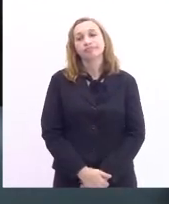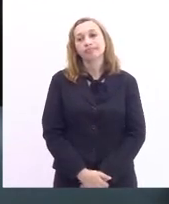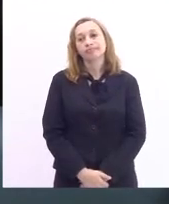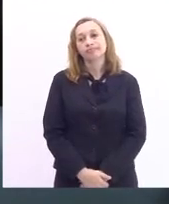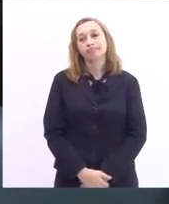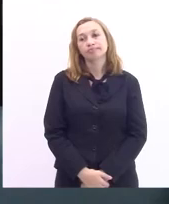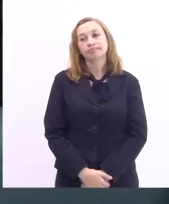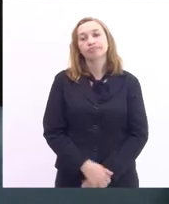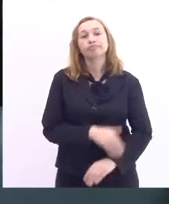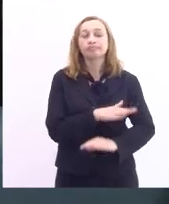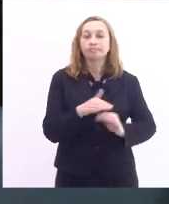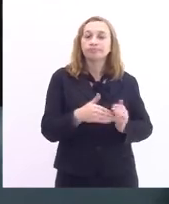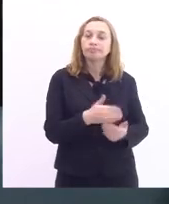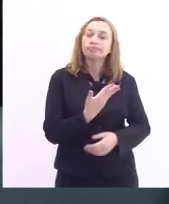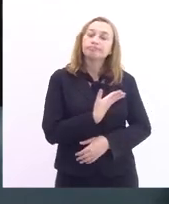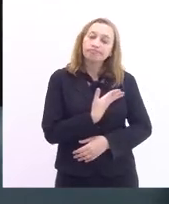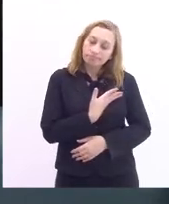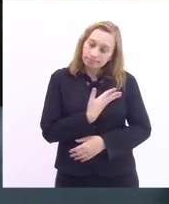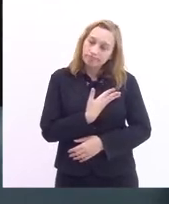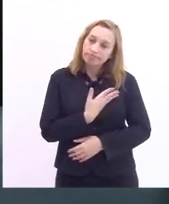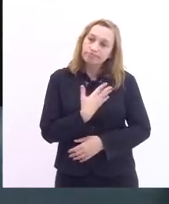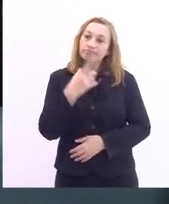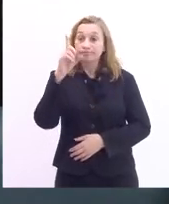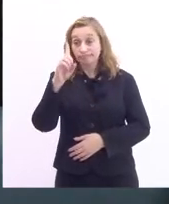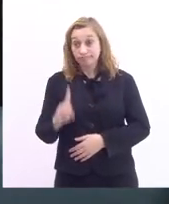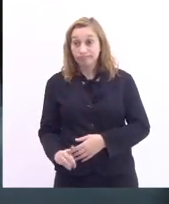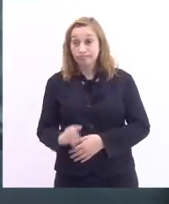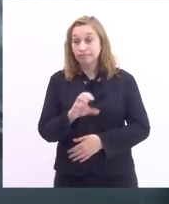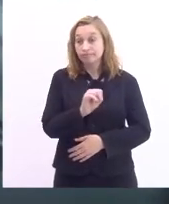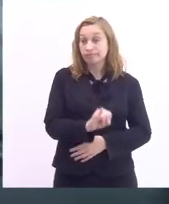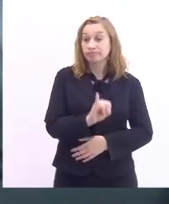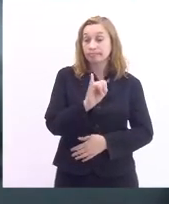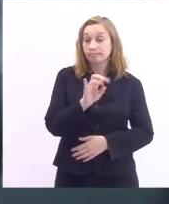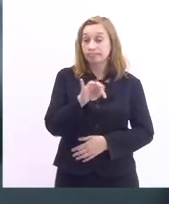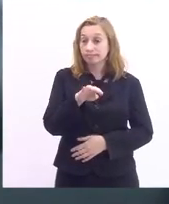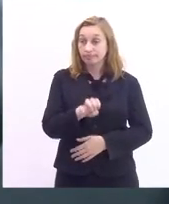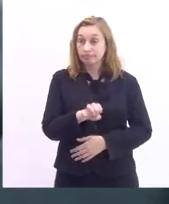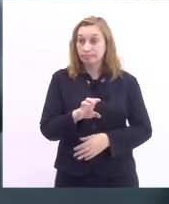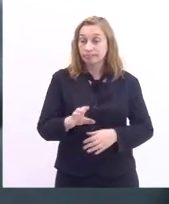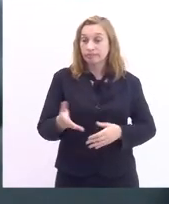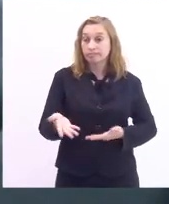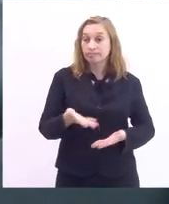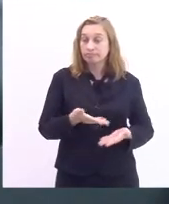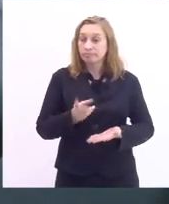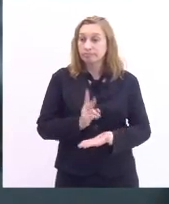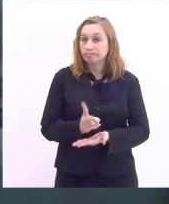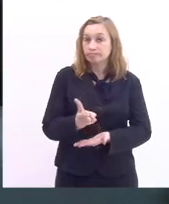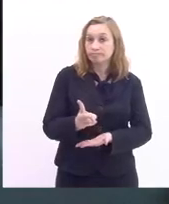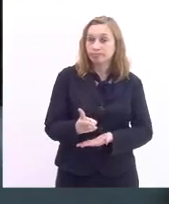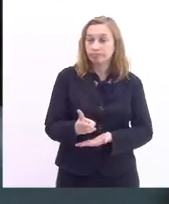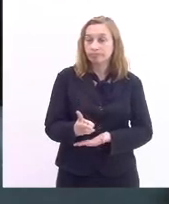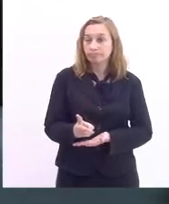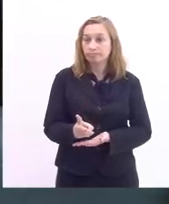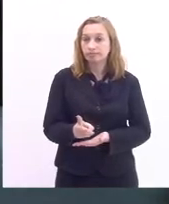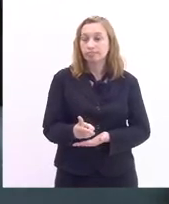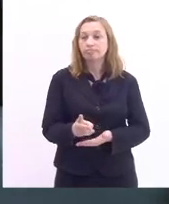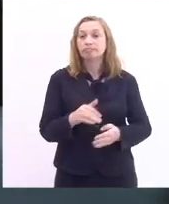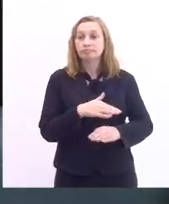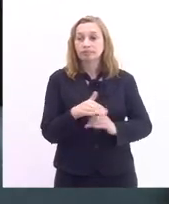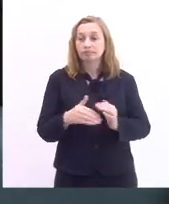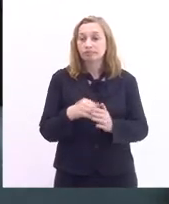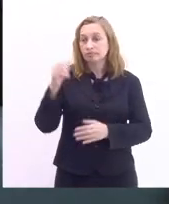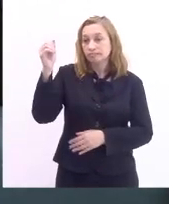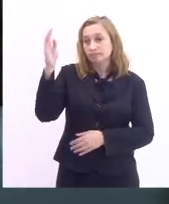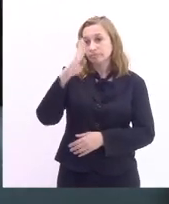a todos os companheiros diretores do cintec aqueles que já estiveram associadas mantendo ele funcionando e os sintéticos do